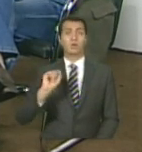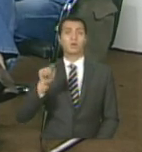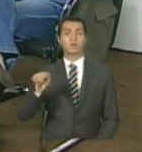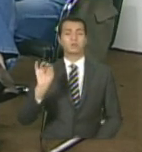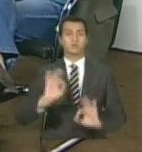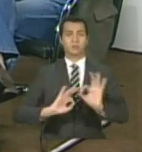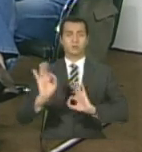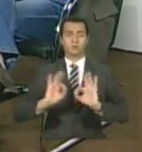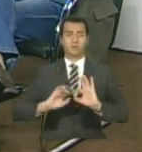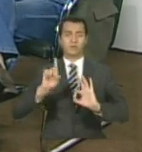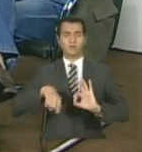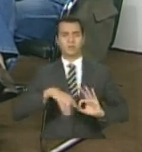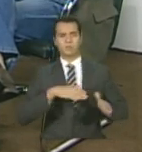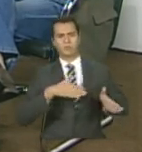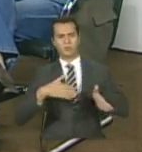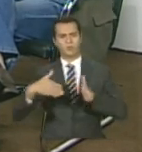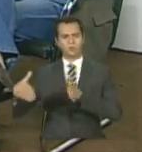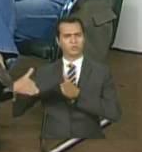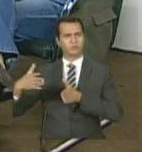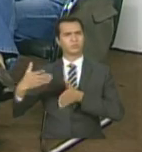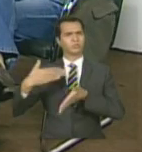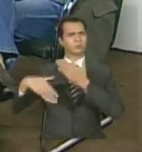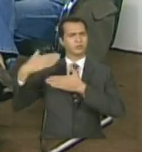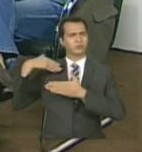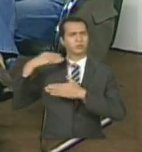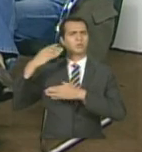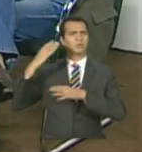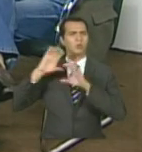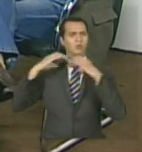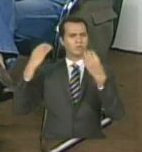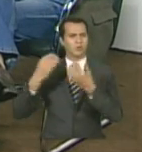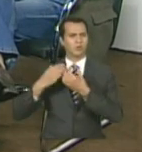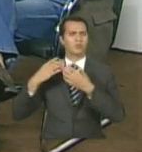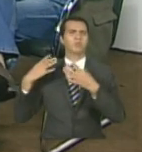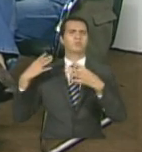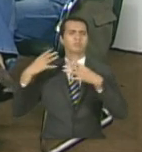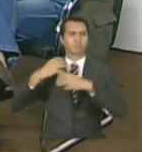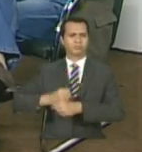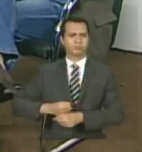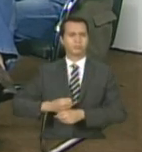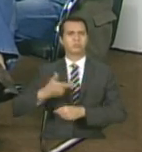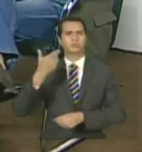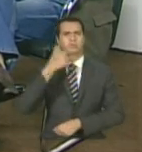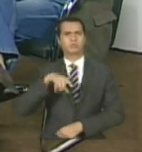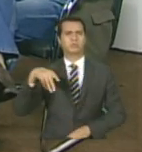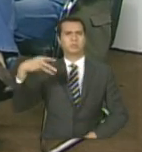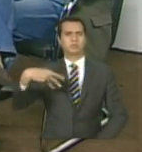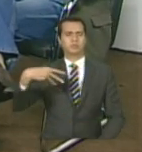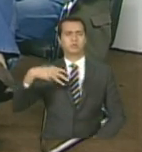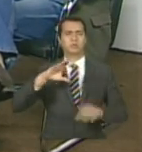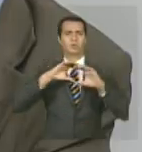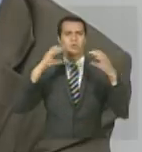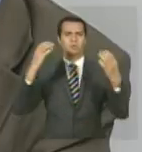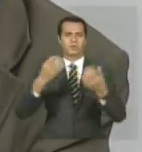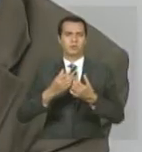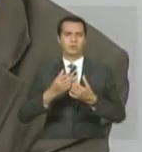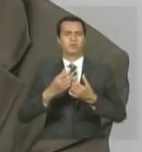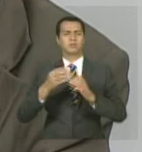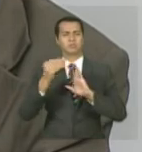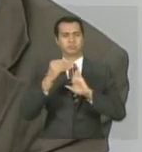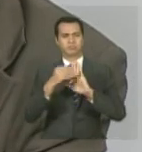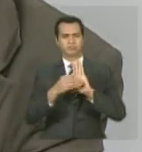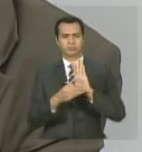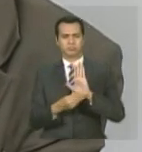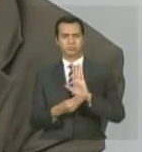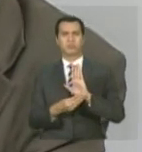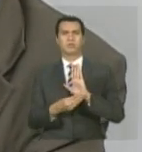num processo cumulativo das conferências, consolidado na terceira conferência, que organizam